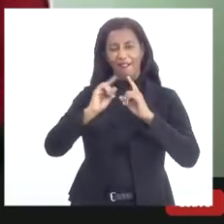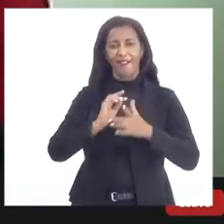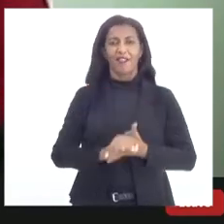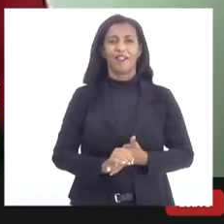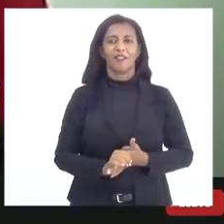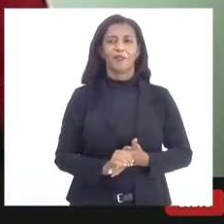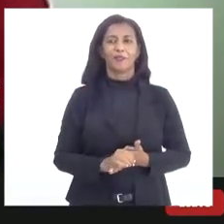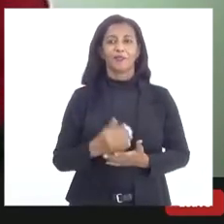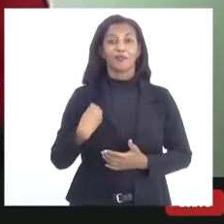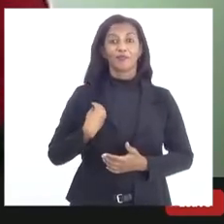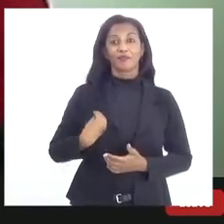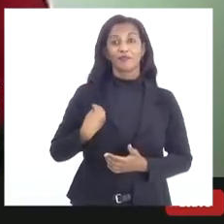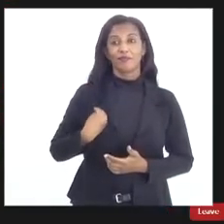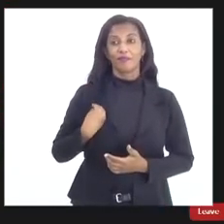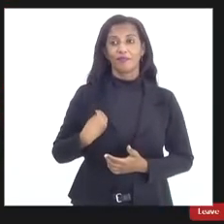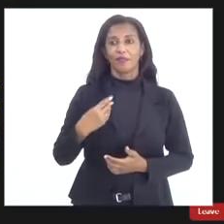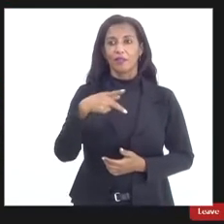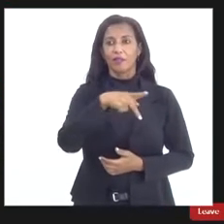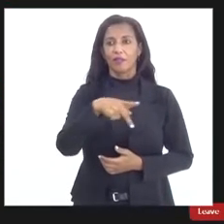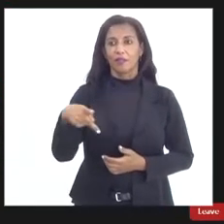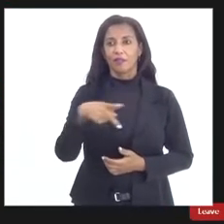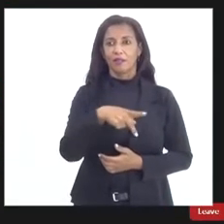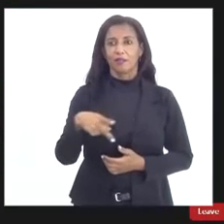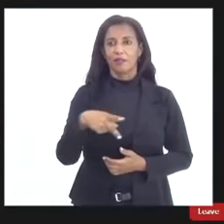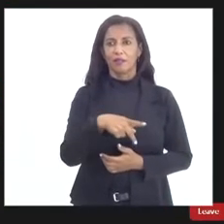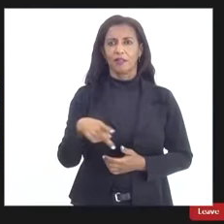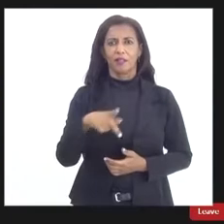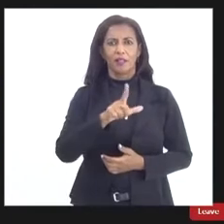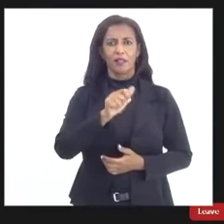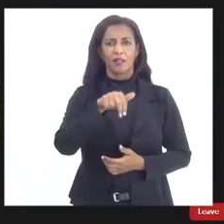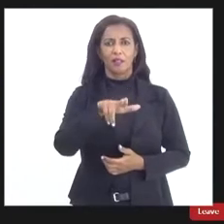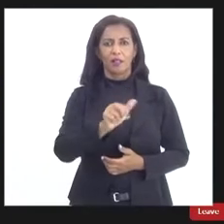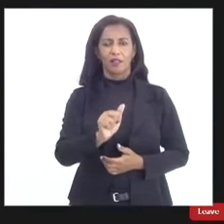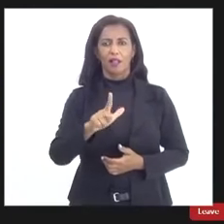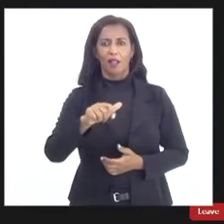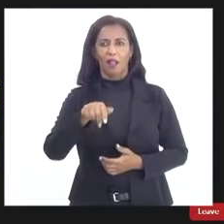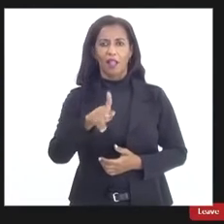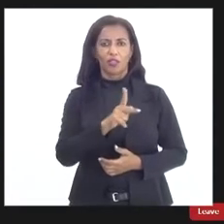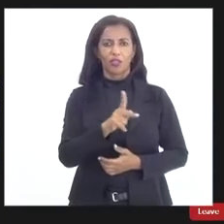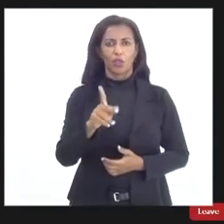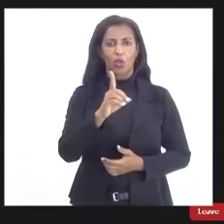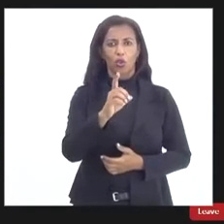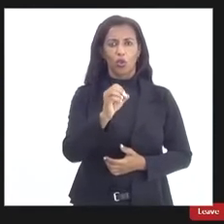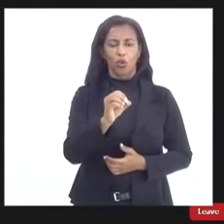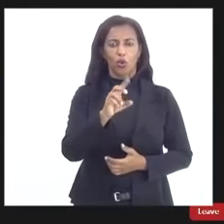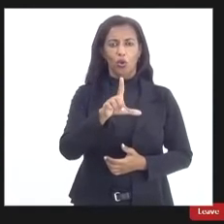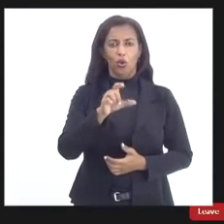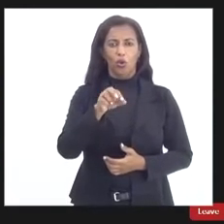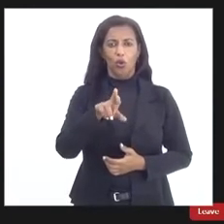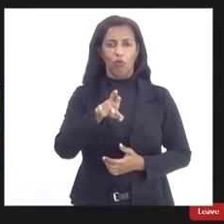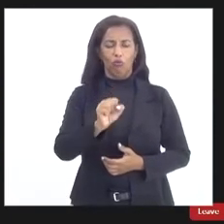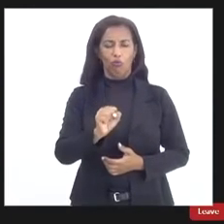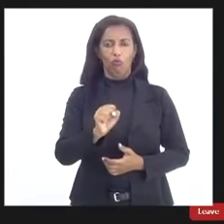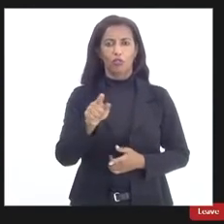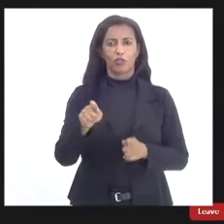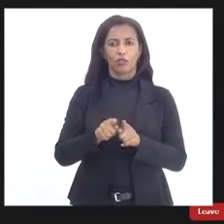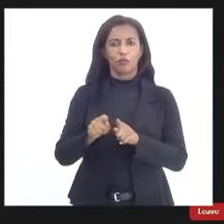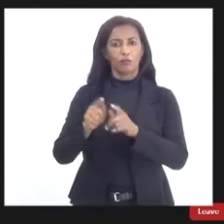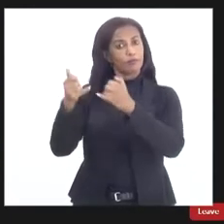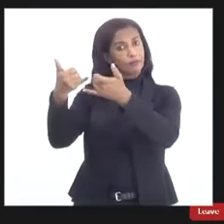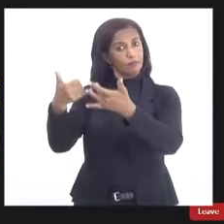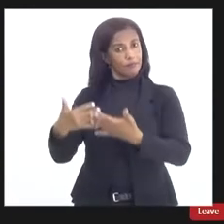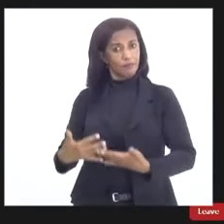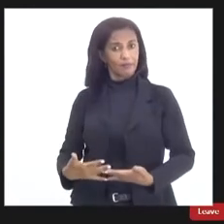aqui a presença da professora Lana Lage, da professora Dolores Lima, a justificativa